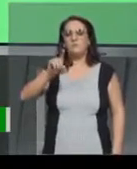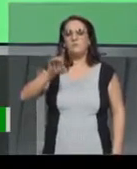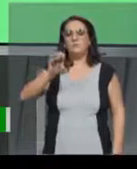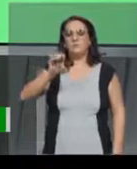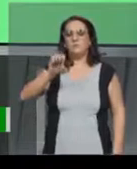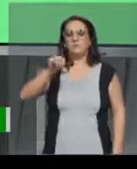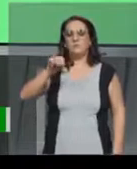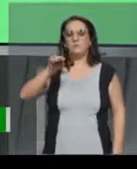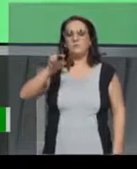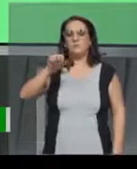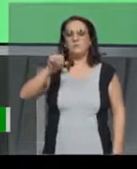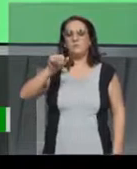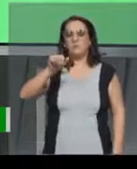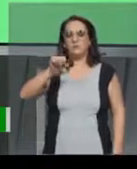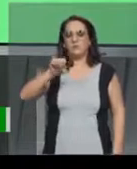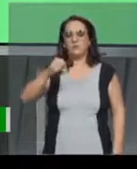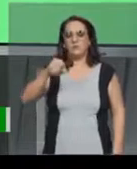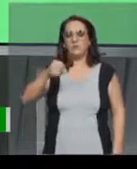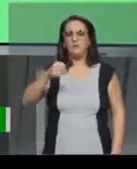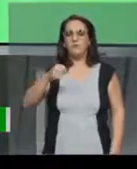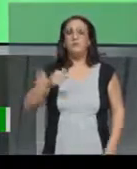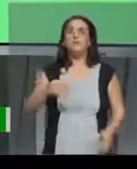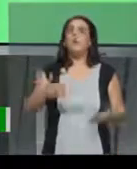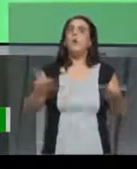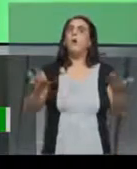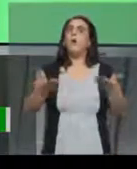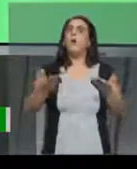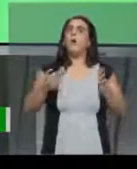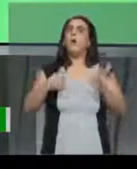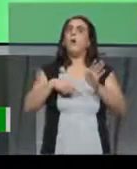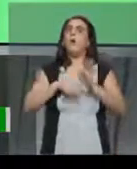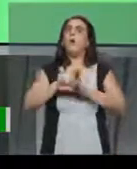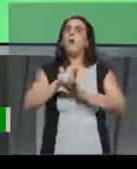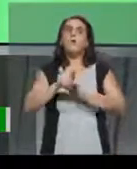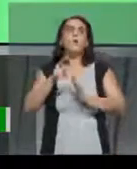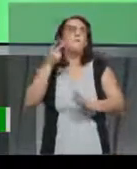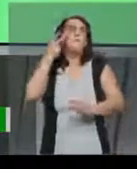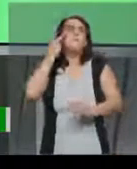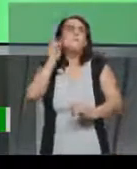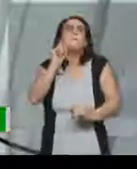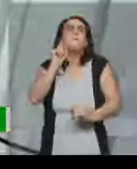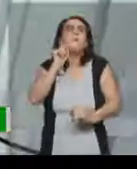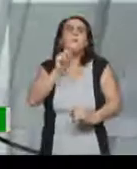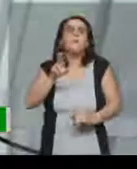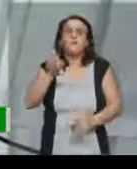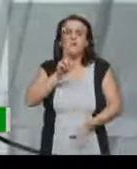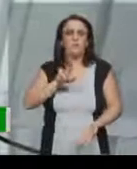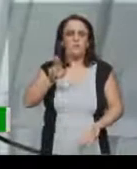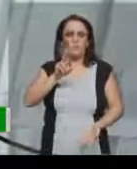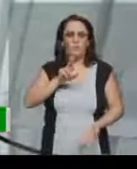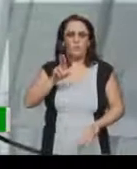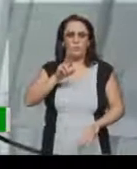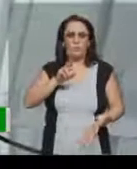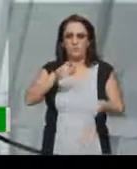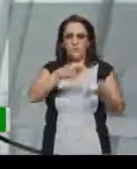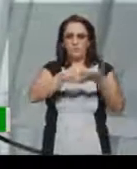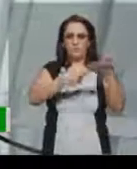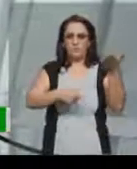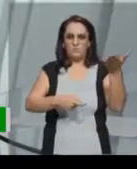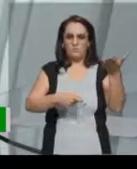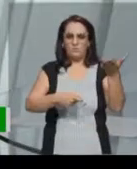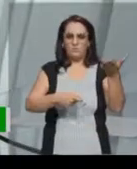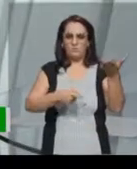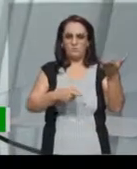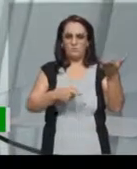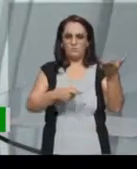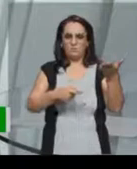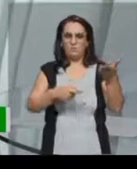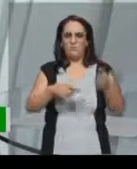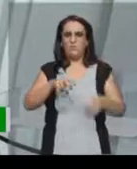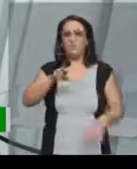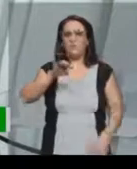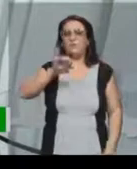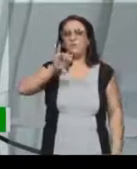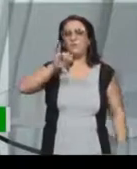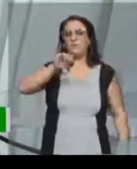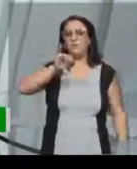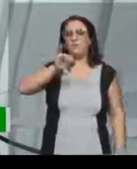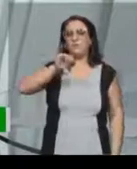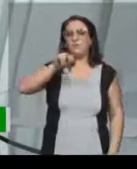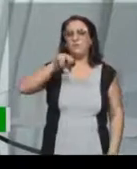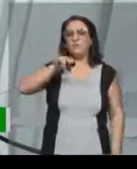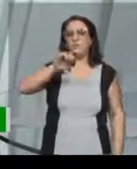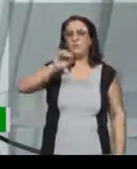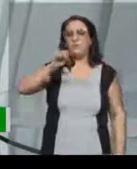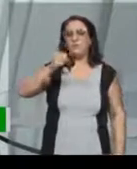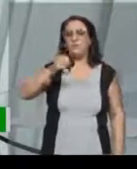gente já perguntou o que era, mas para que ele serve? É para nos orientar nessas ações mesmo. Por exemplo,